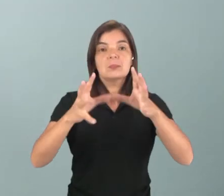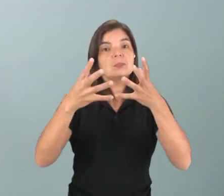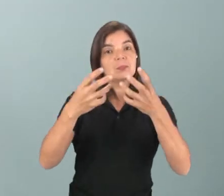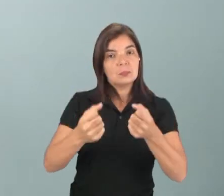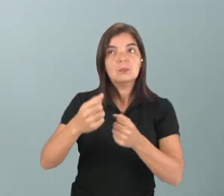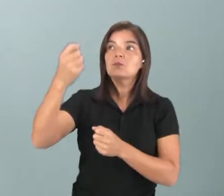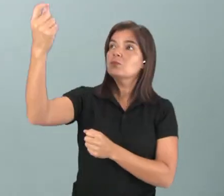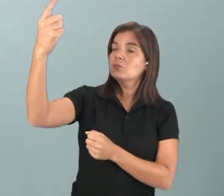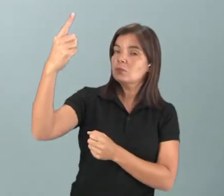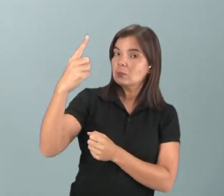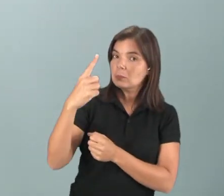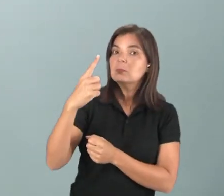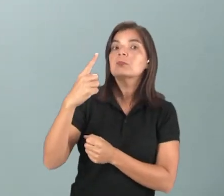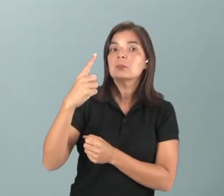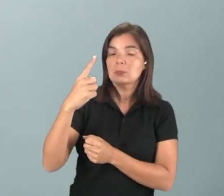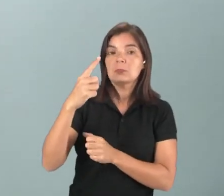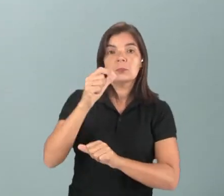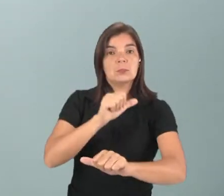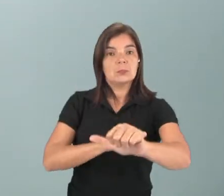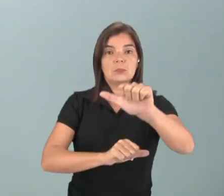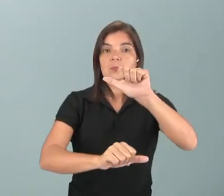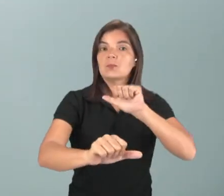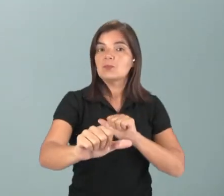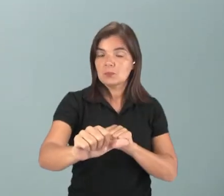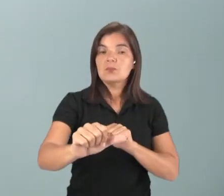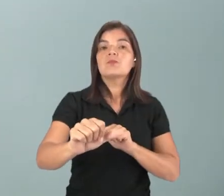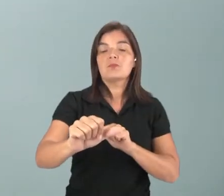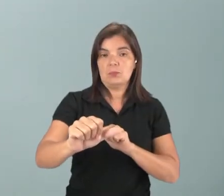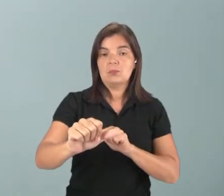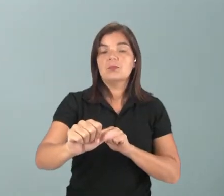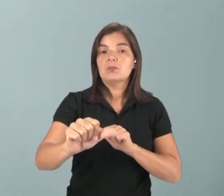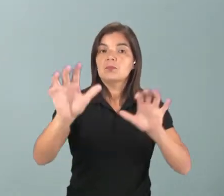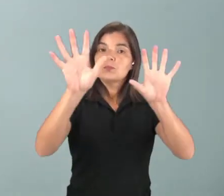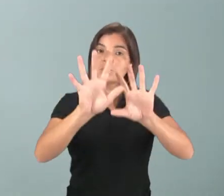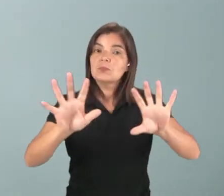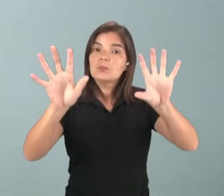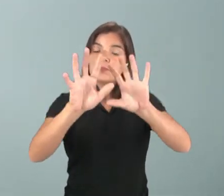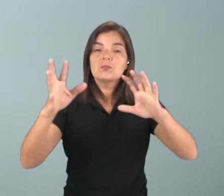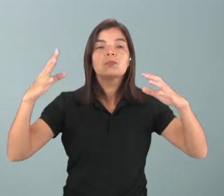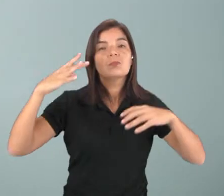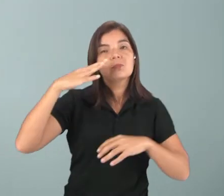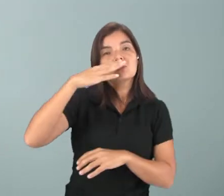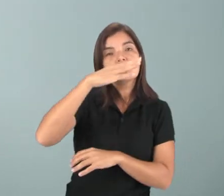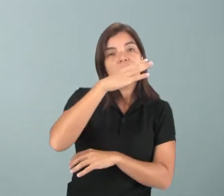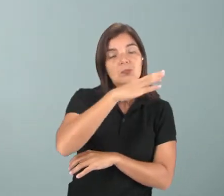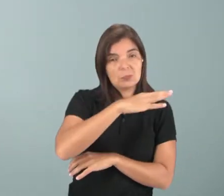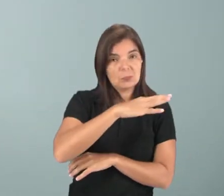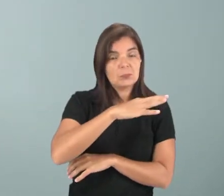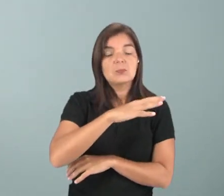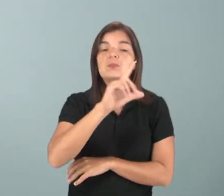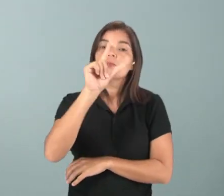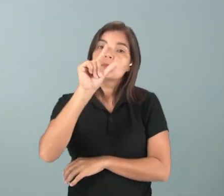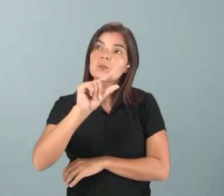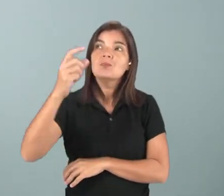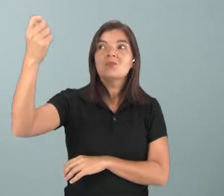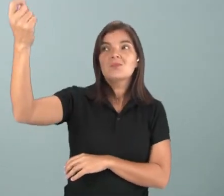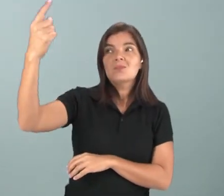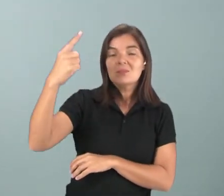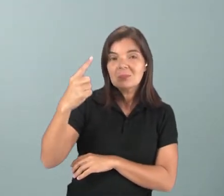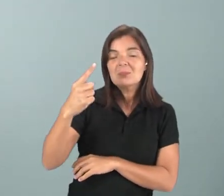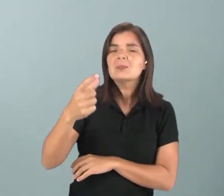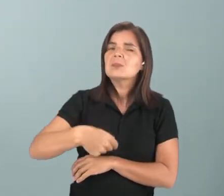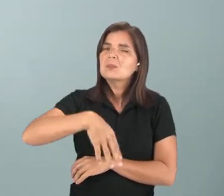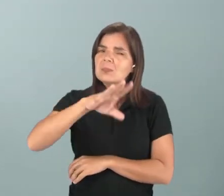mais energia, ela vai trocar correntes de ar quente, enquanto as regiões que recebem menos energia, que são